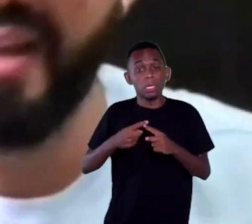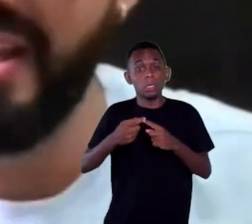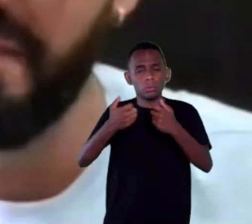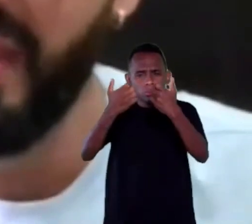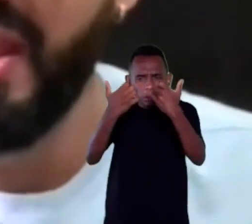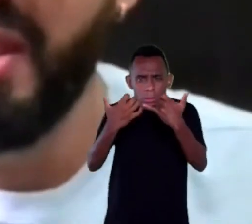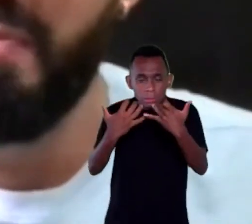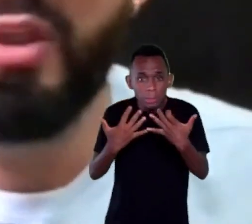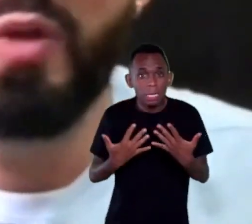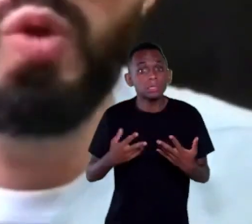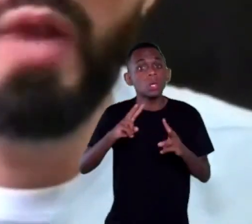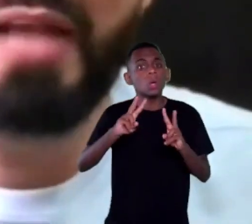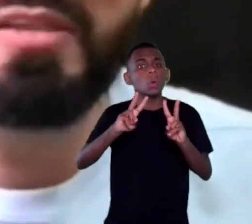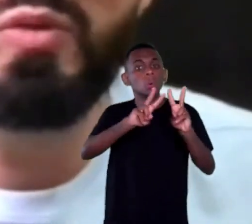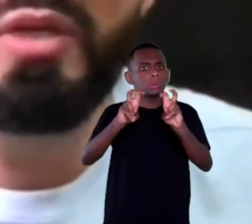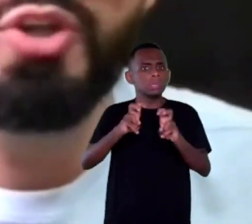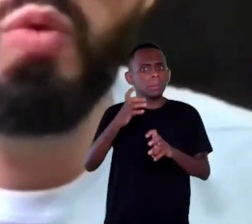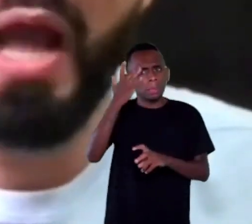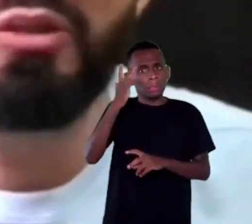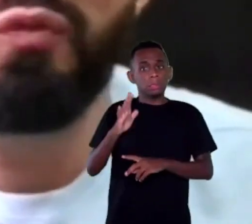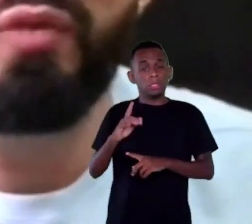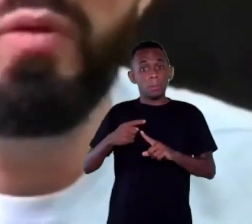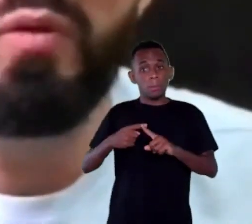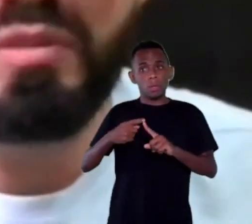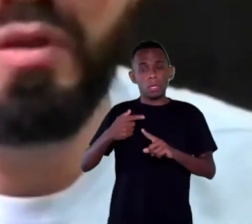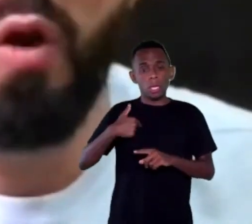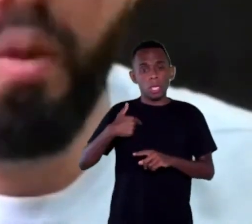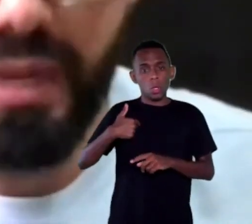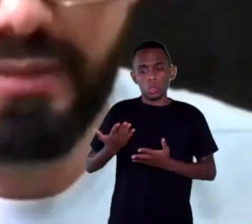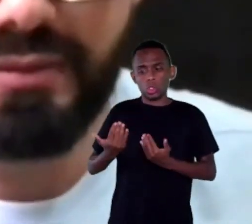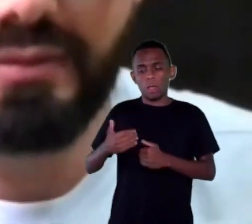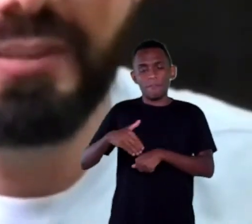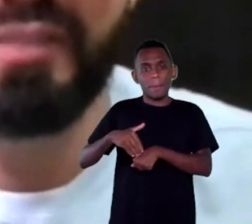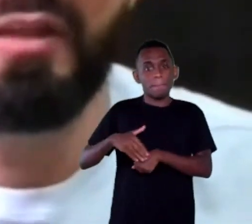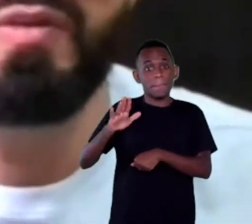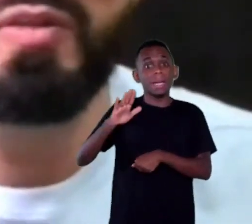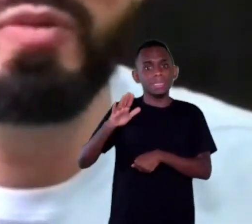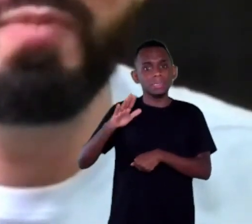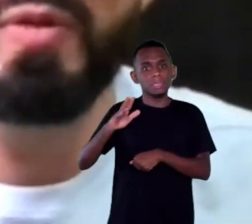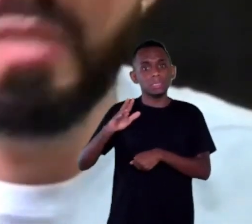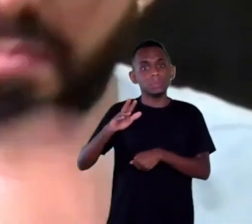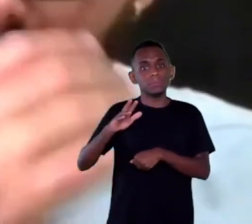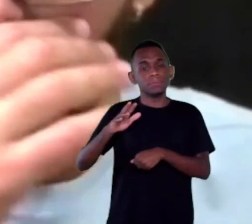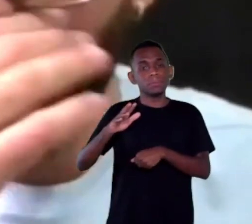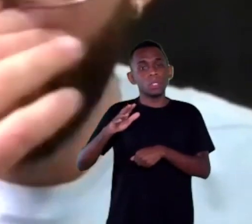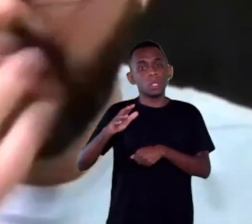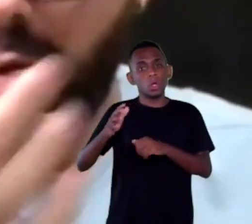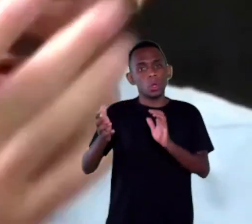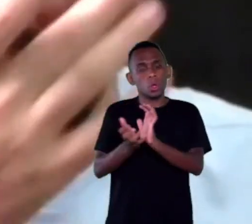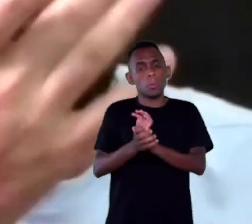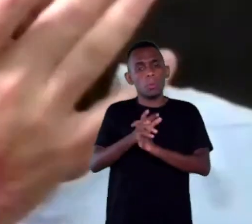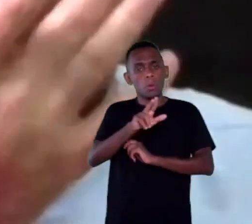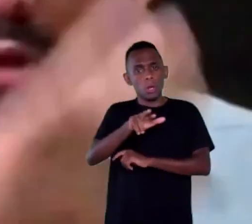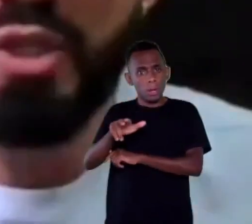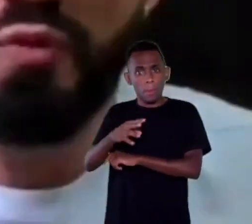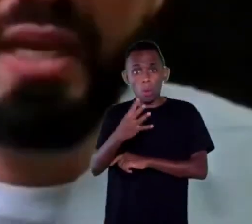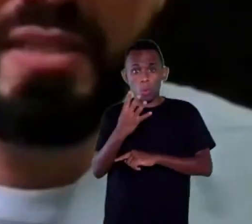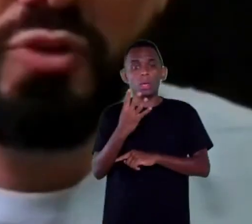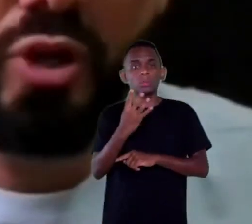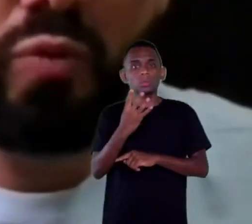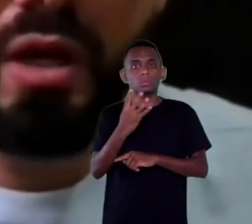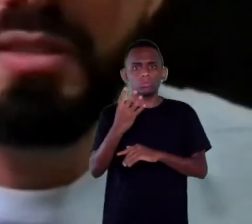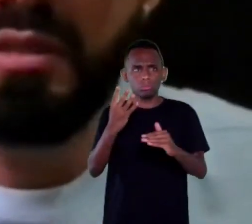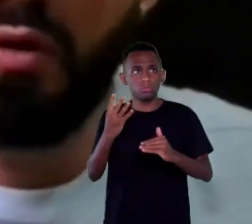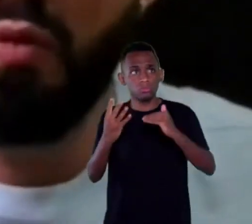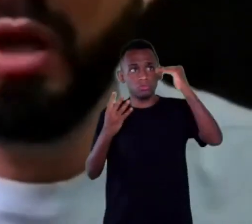quanto estranha, porque eu sou caçula de 4 filhos homens. Então, assim, os meus irmãos, o mais velho tem uma